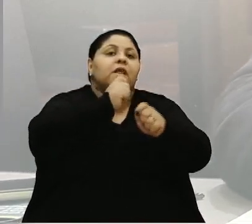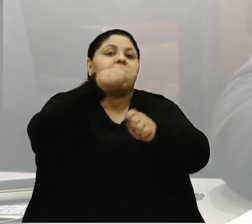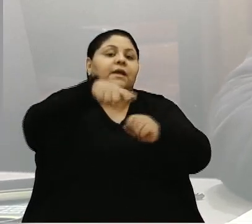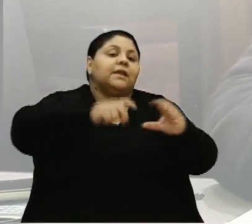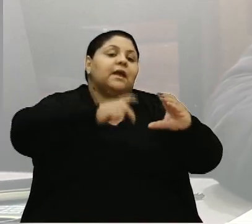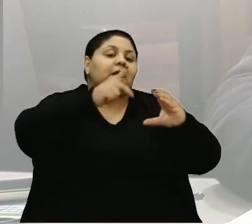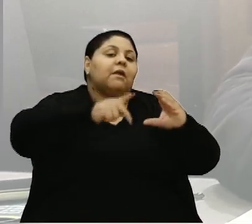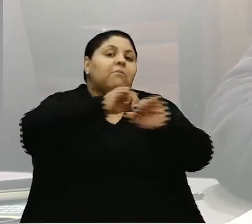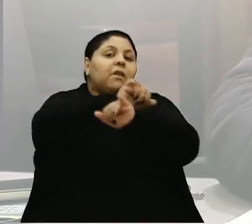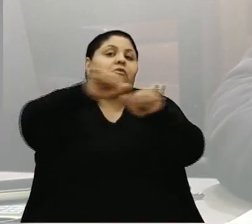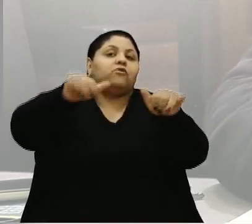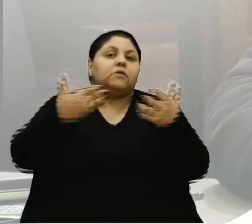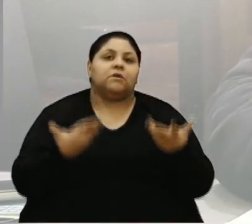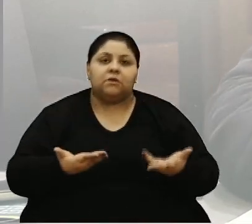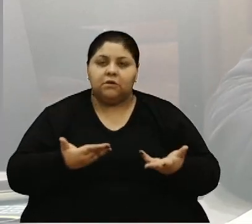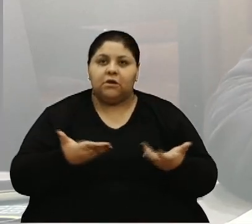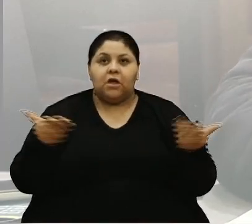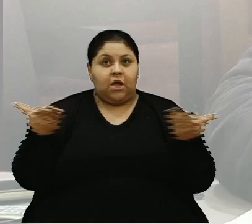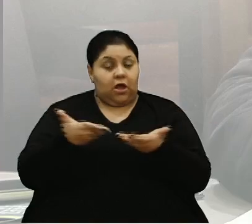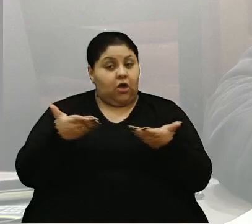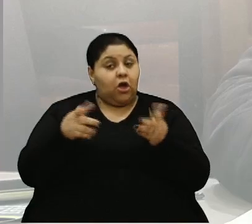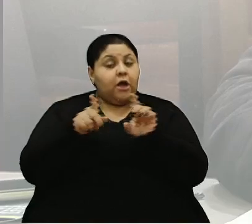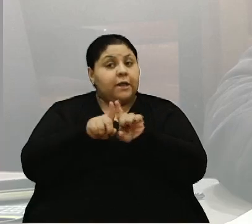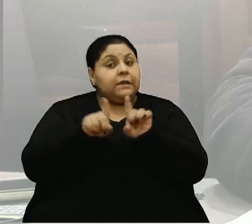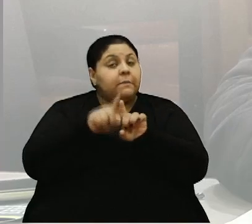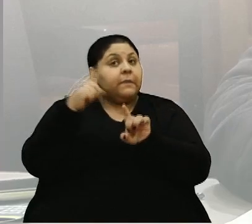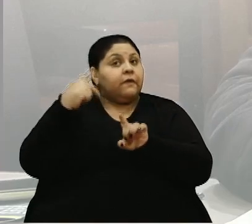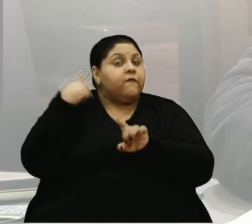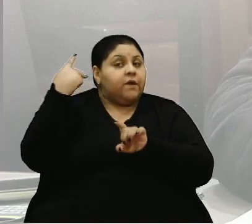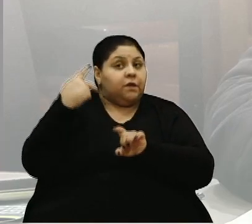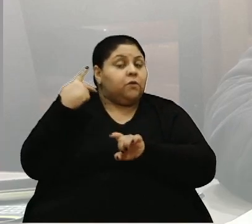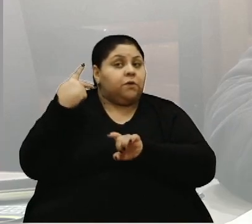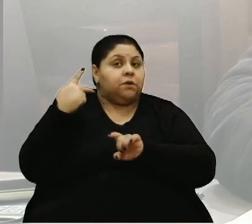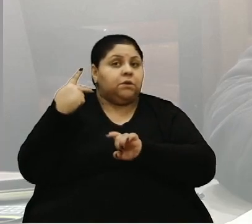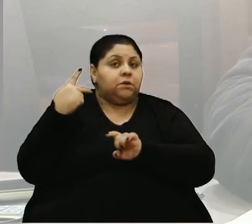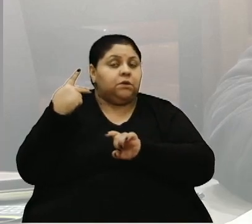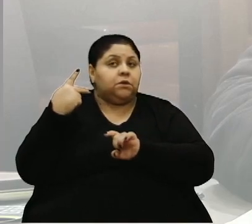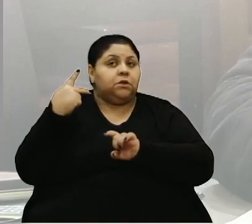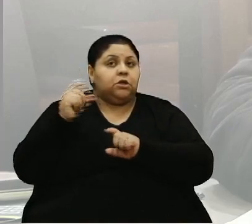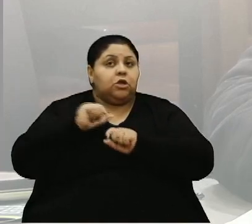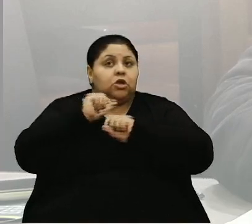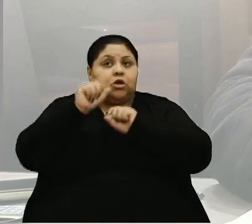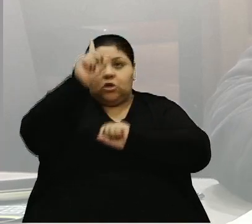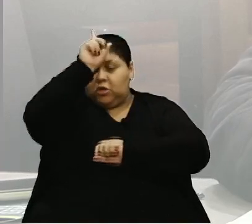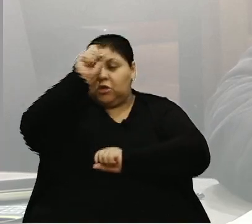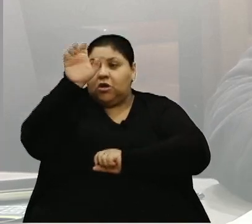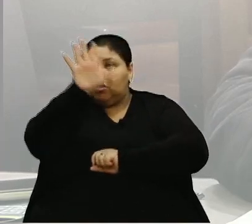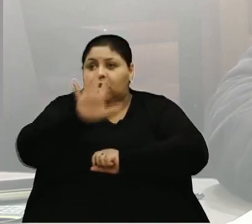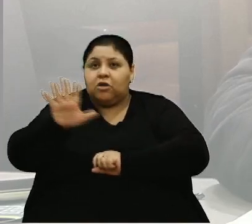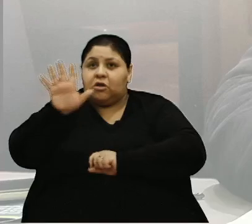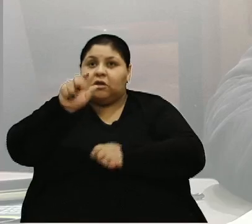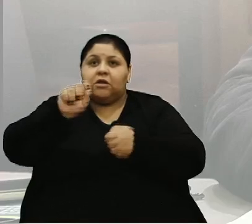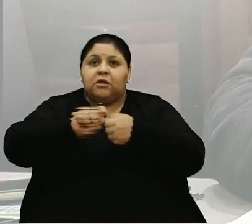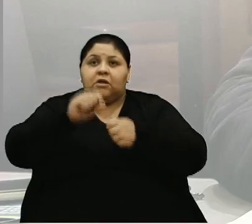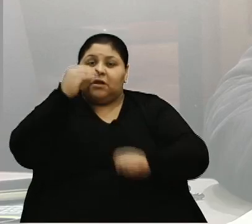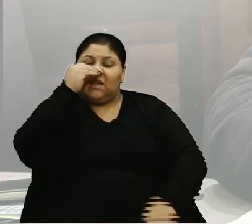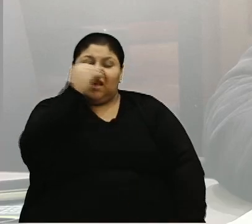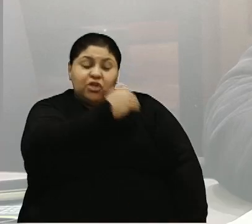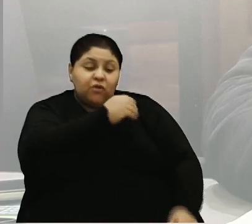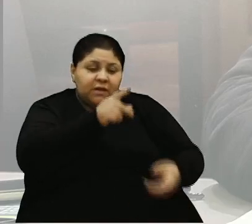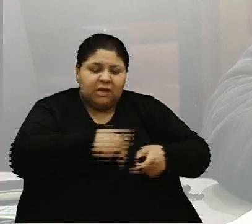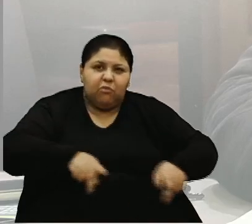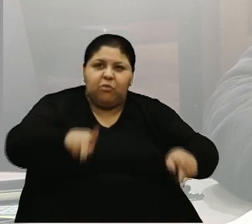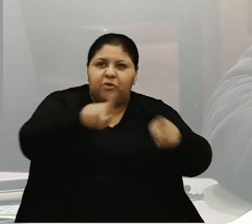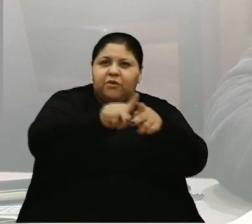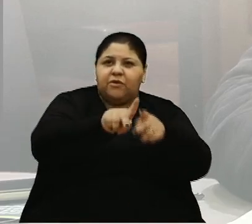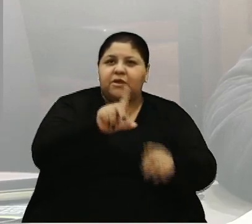Câmara, né? Agora, outra coisa, vereador. O que o Hospital Geral está fazendo está virando as costas para a população.